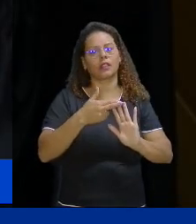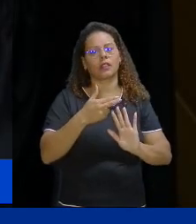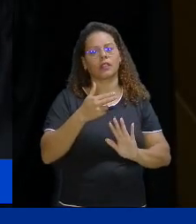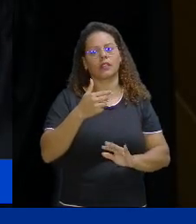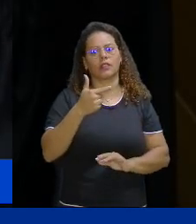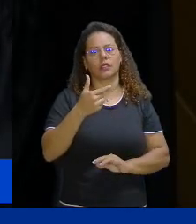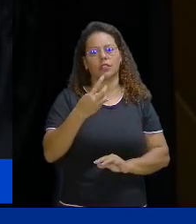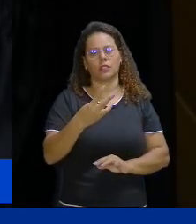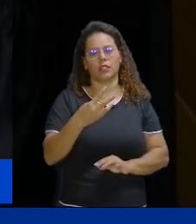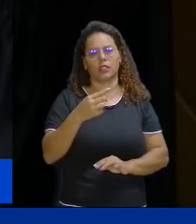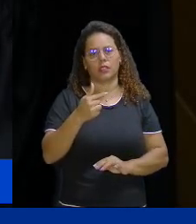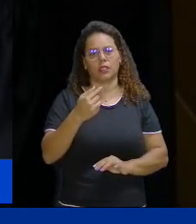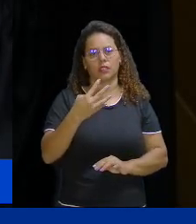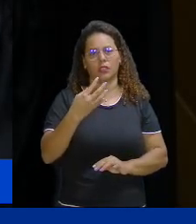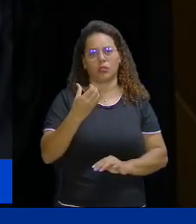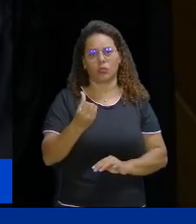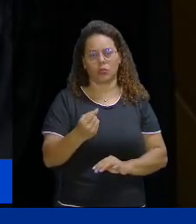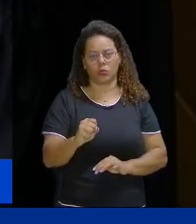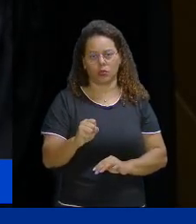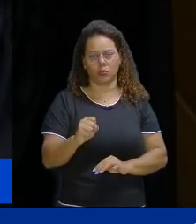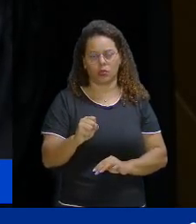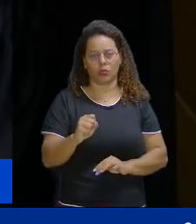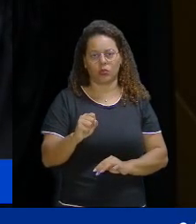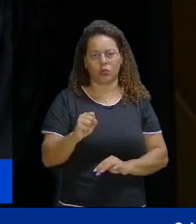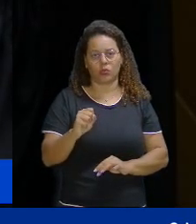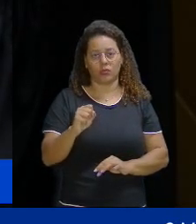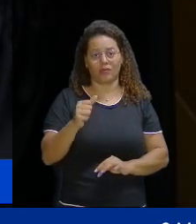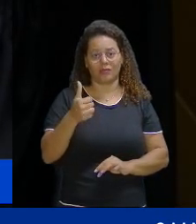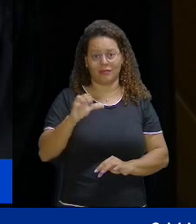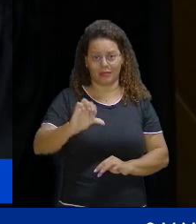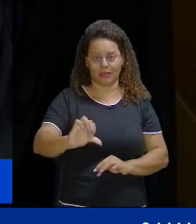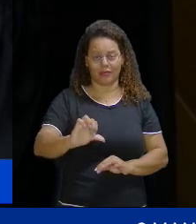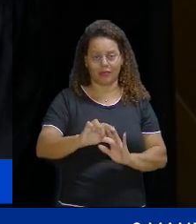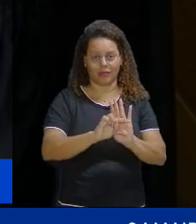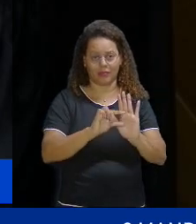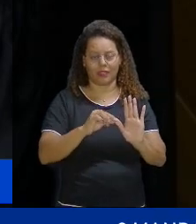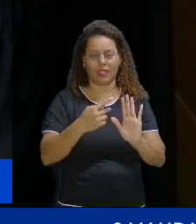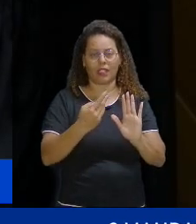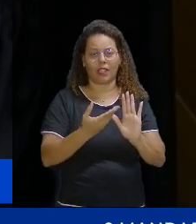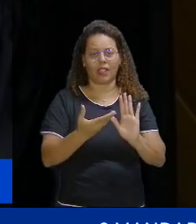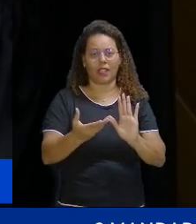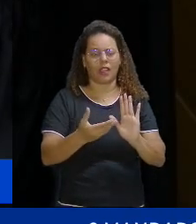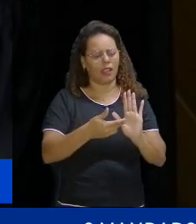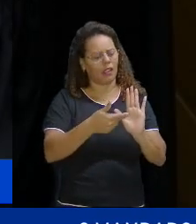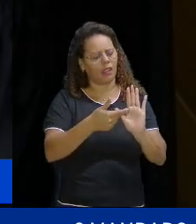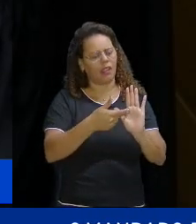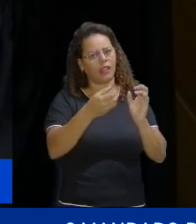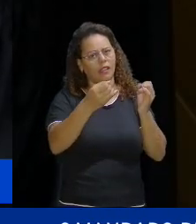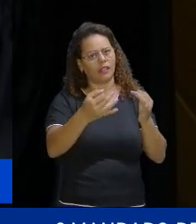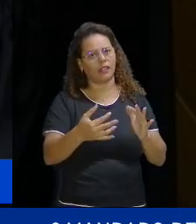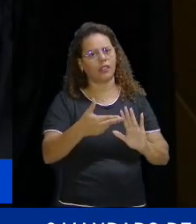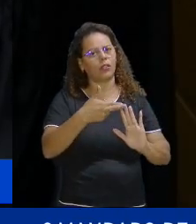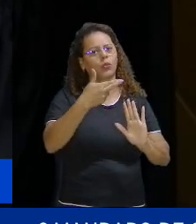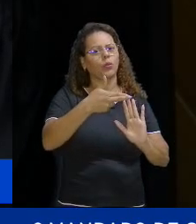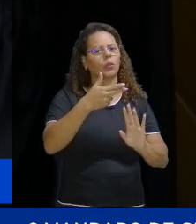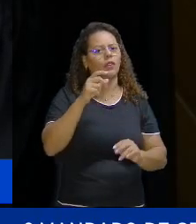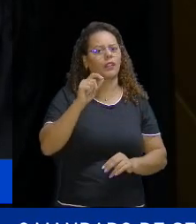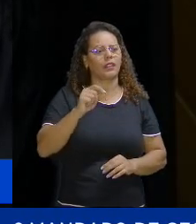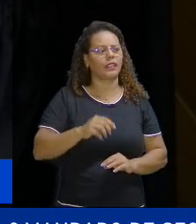23478, inteligência do artigo 19. Porque, a rigor, o texto da resolução diz